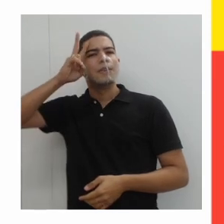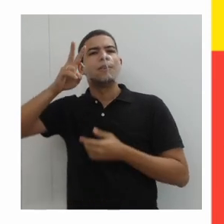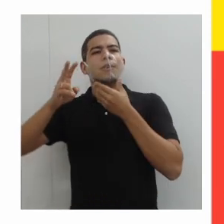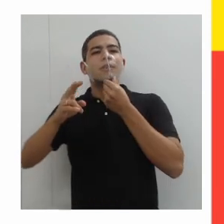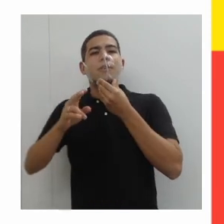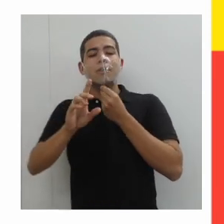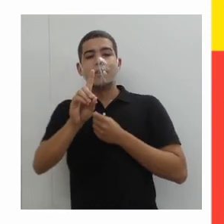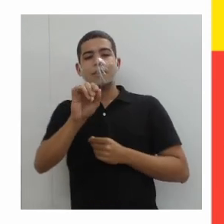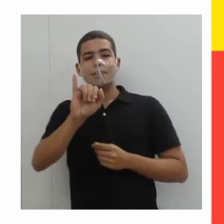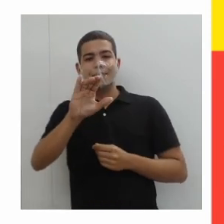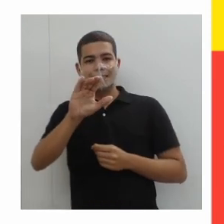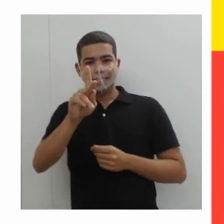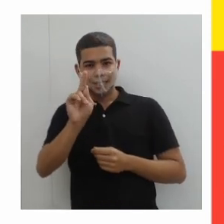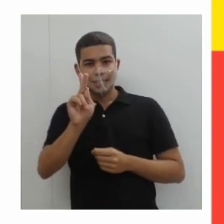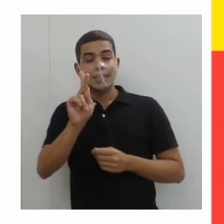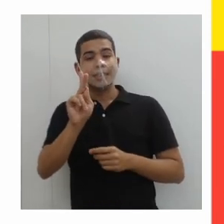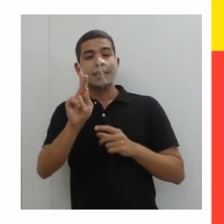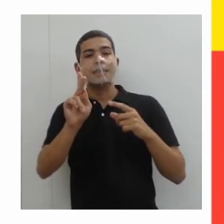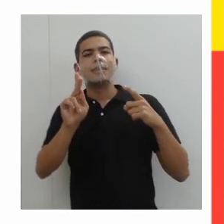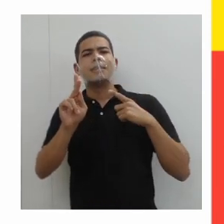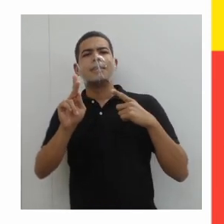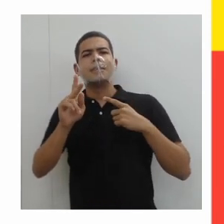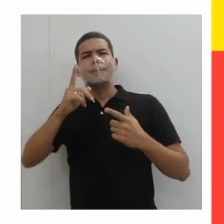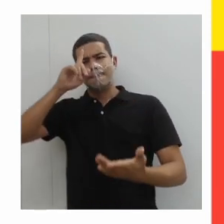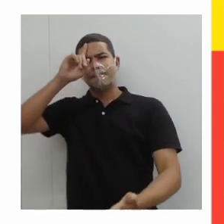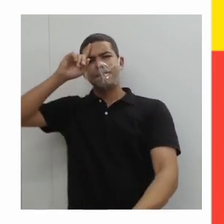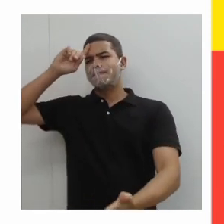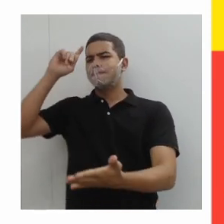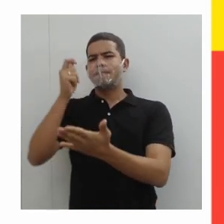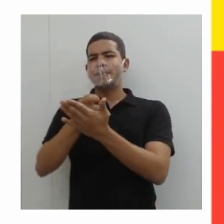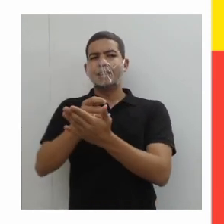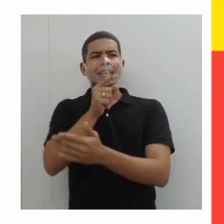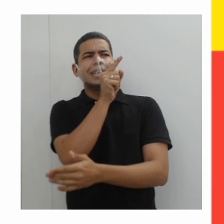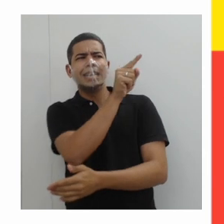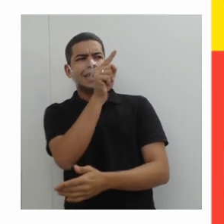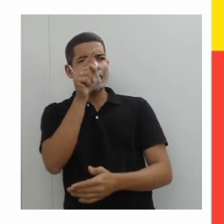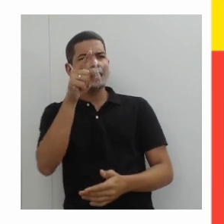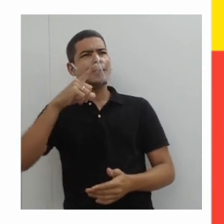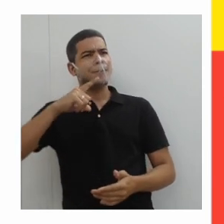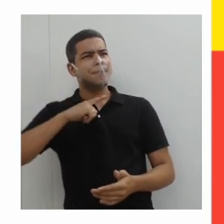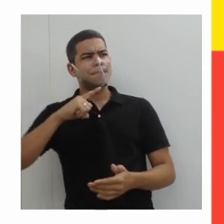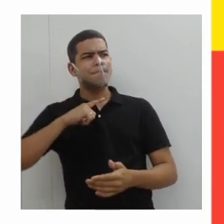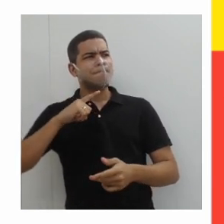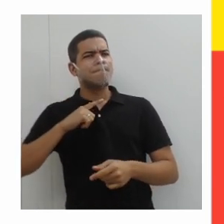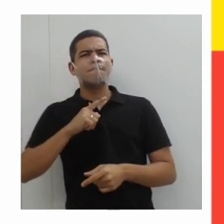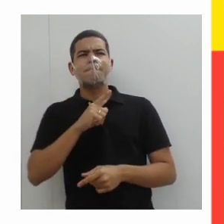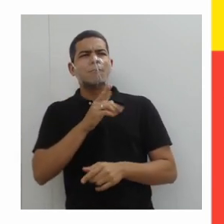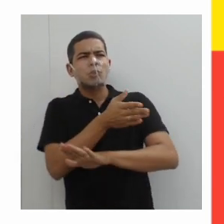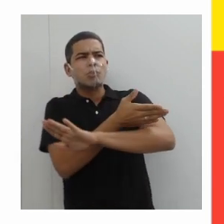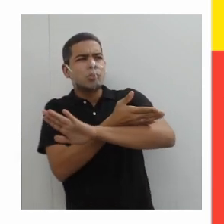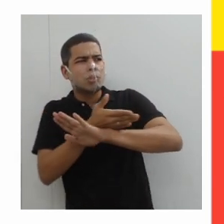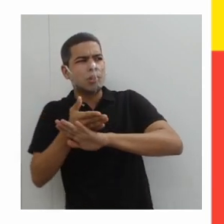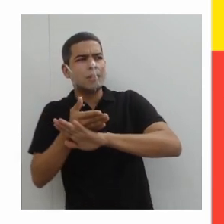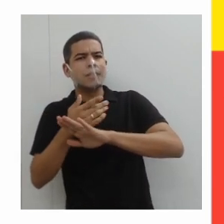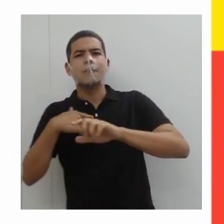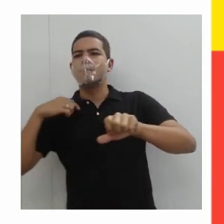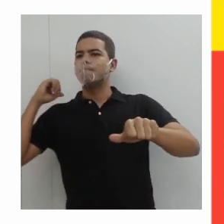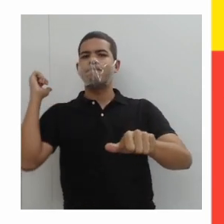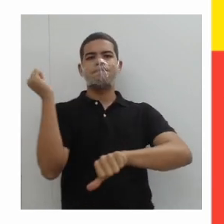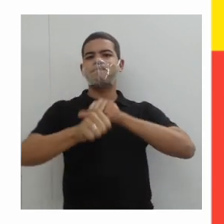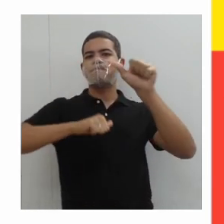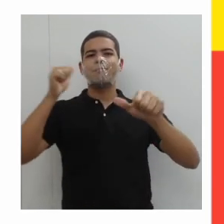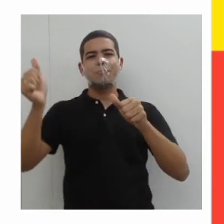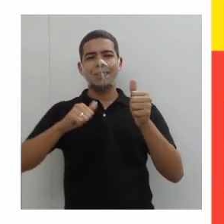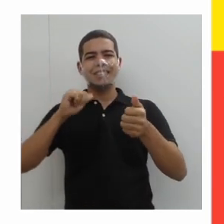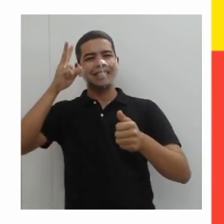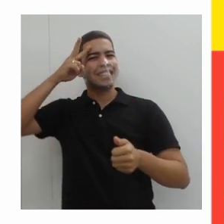Dick Fosbury, né, que quando ele decidiu contra o paradigma do momento, né, ele revolucionou a história do atletismo, ele